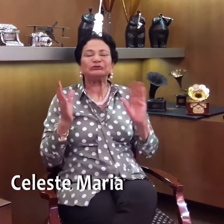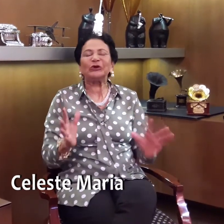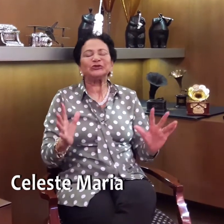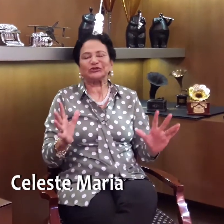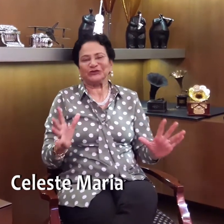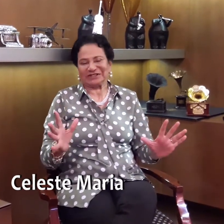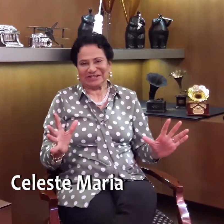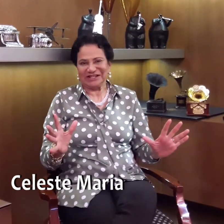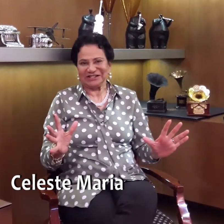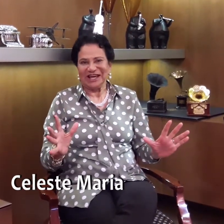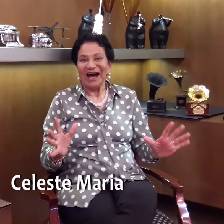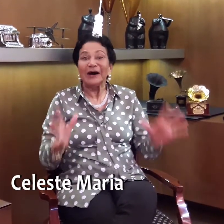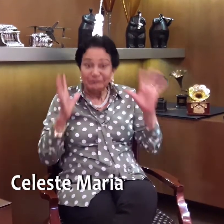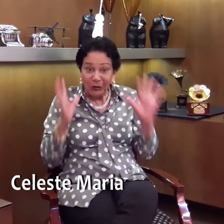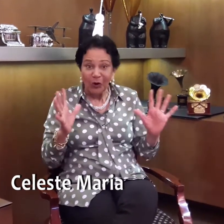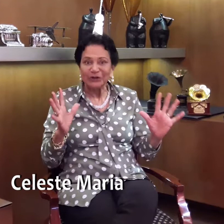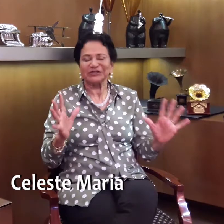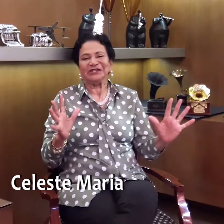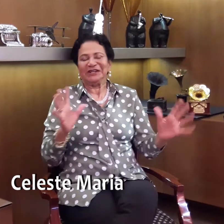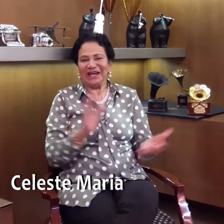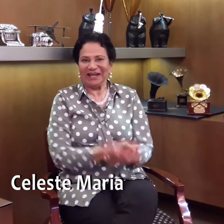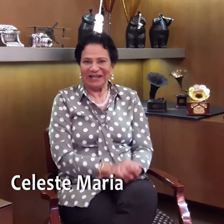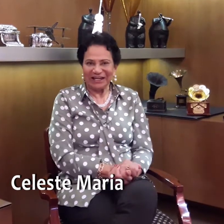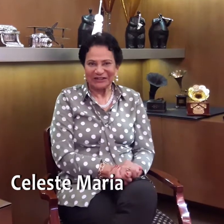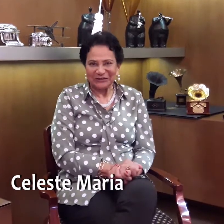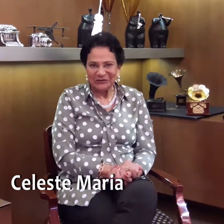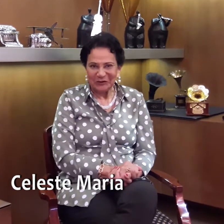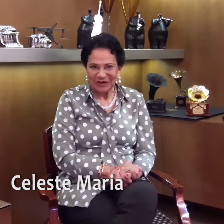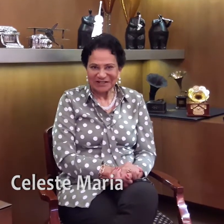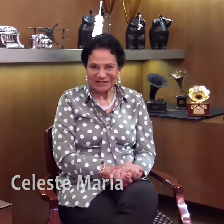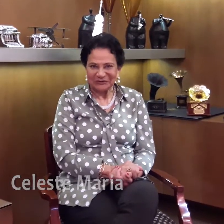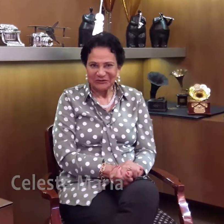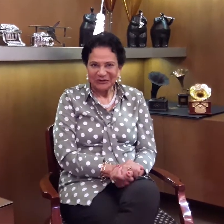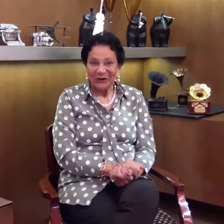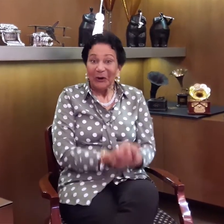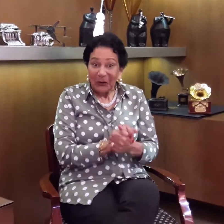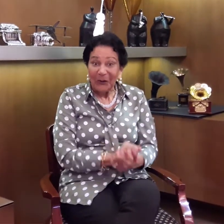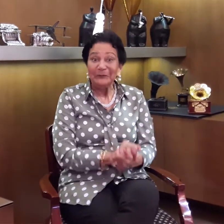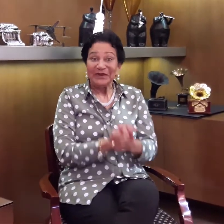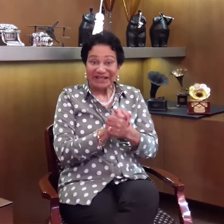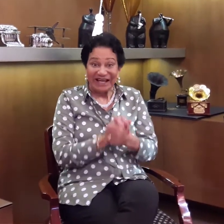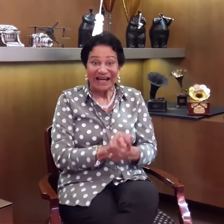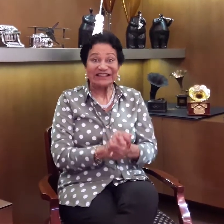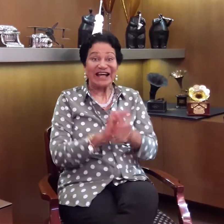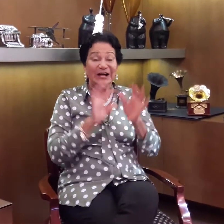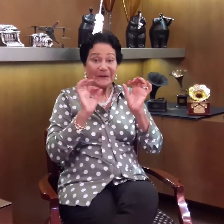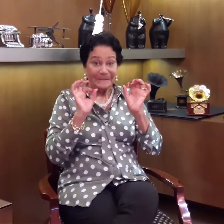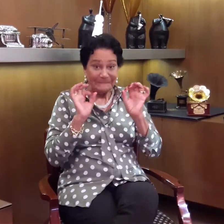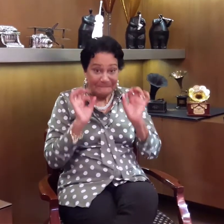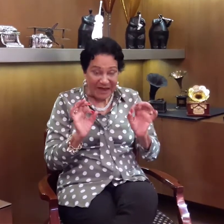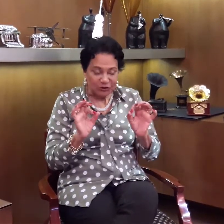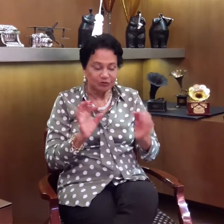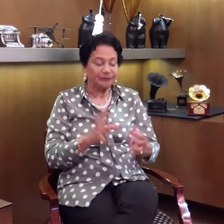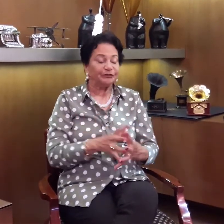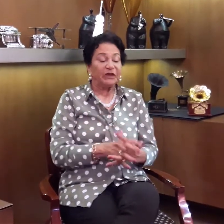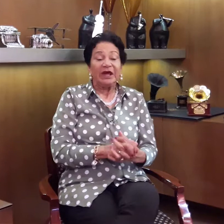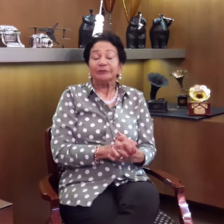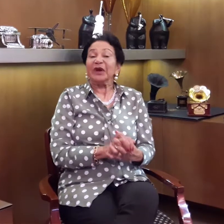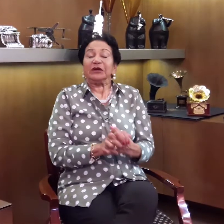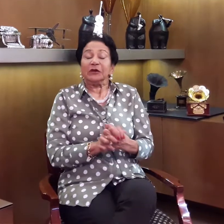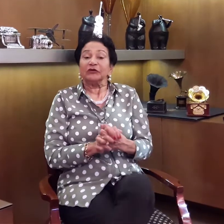estou muito feliz com todos vocês, amores do meu Brasil. Obrigada